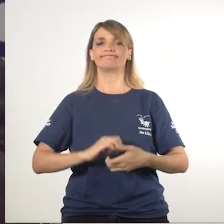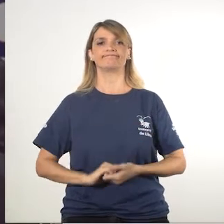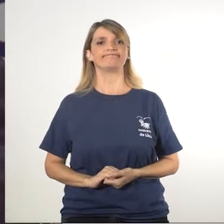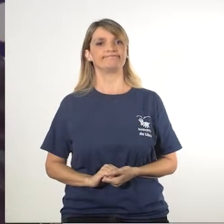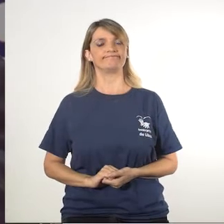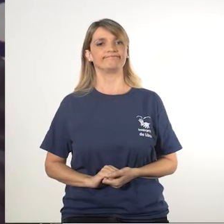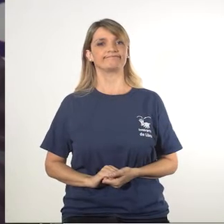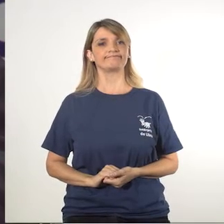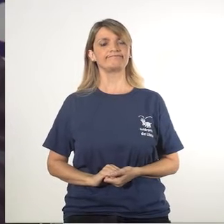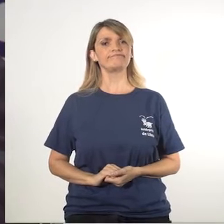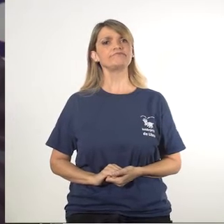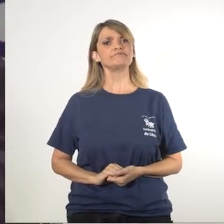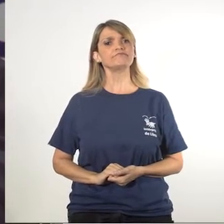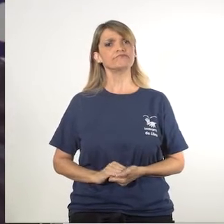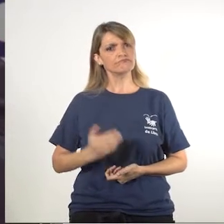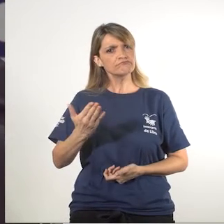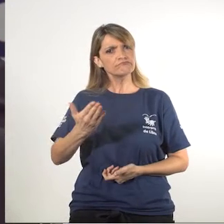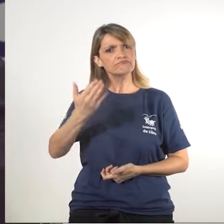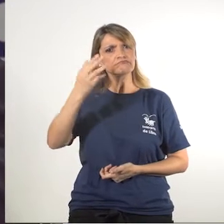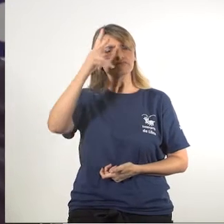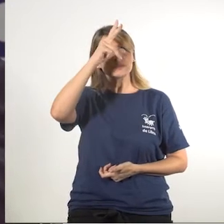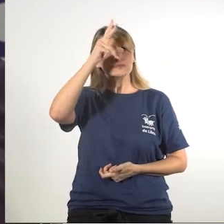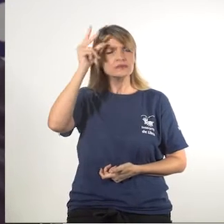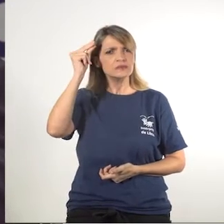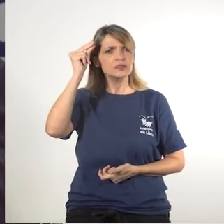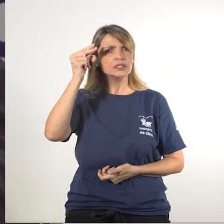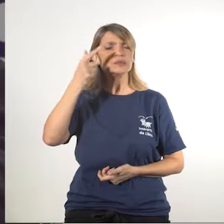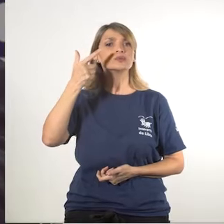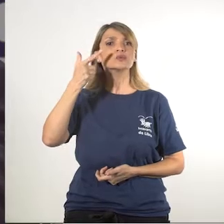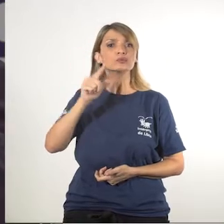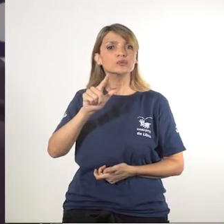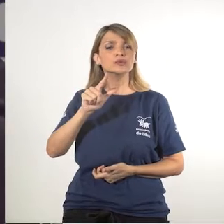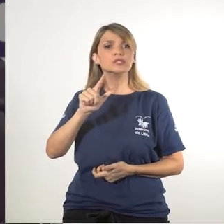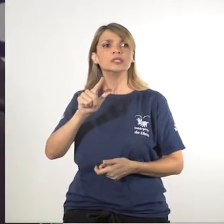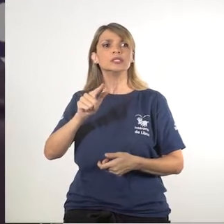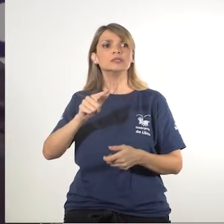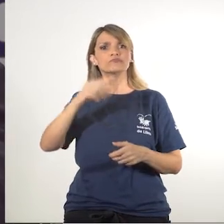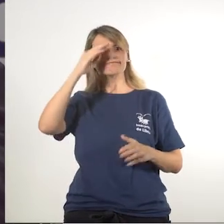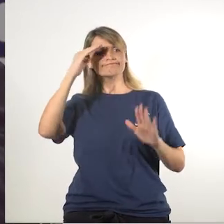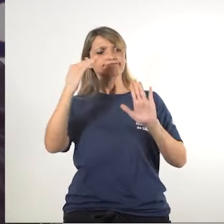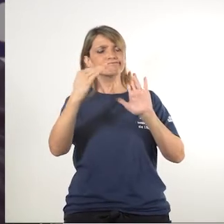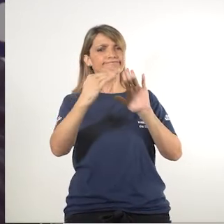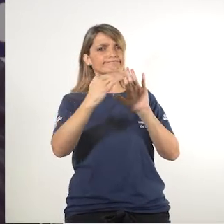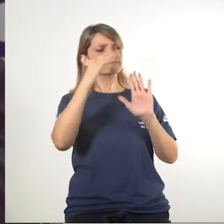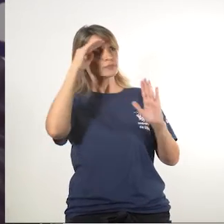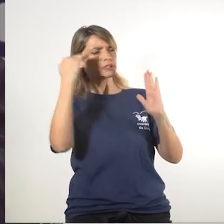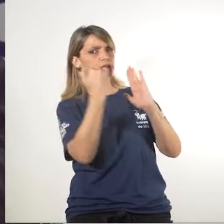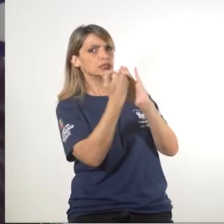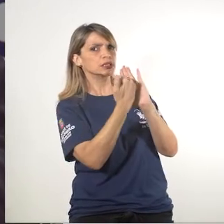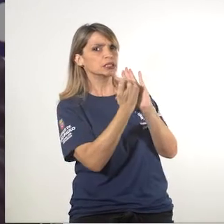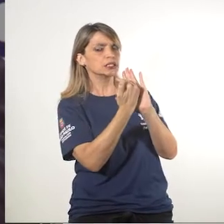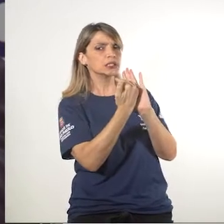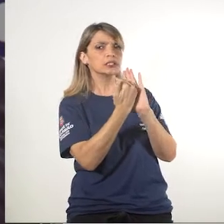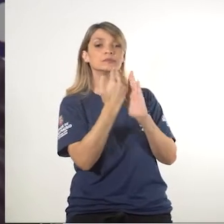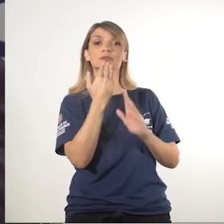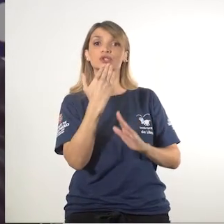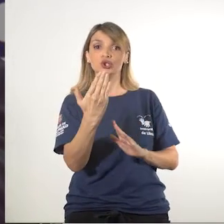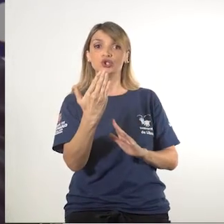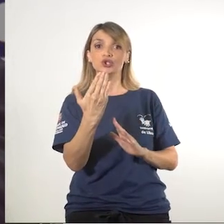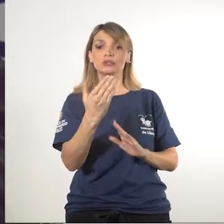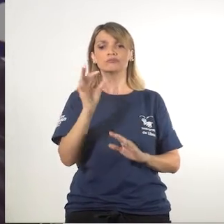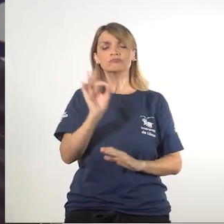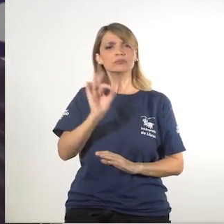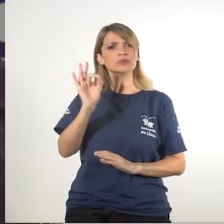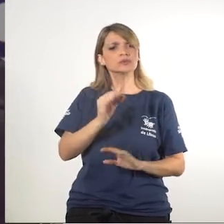Para o senhor atender essa recomendação da saúde, o senhor encomendou, então, um índice de